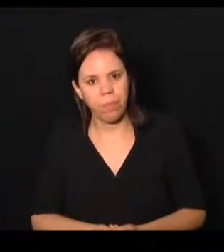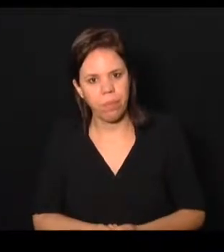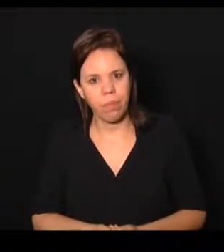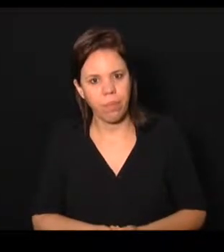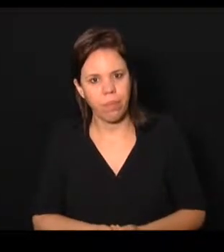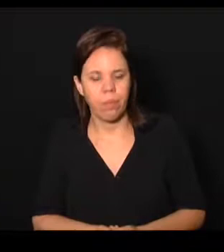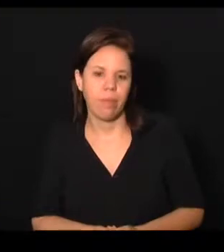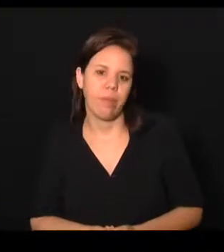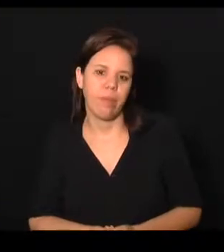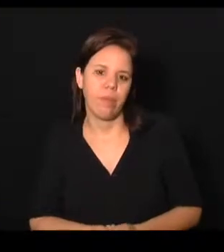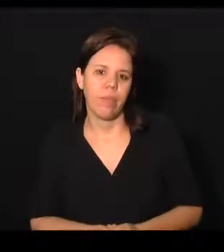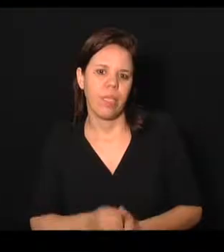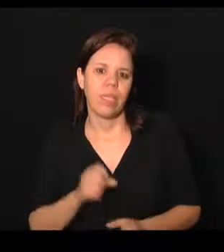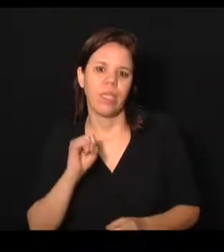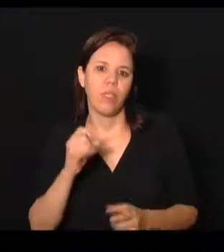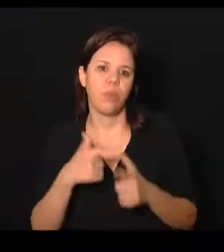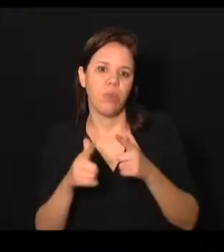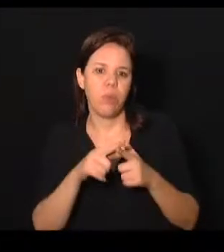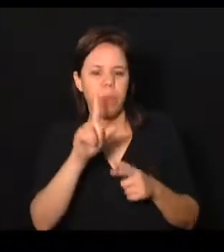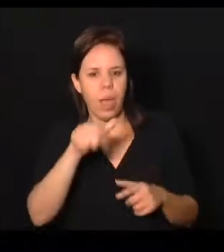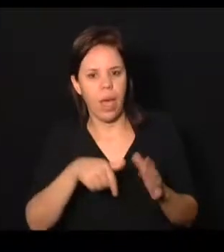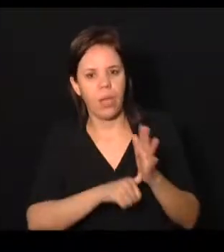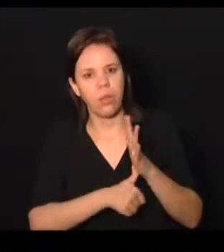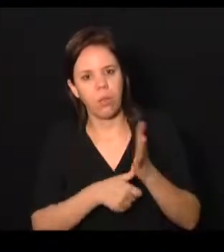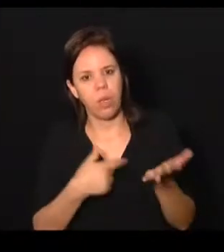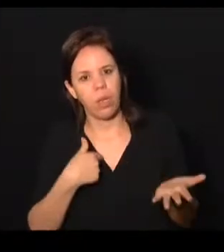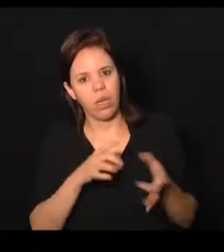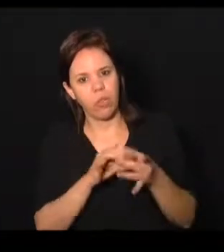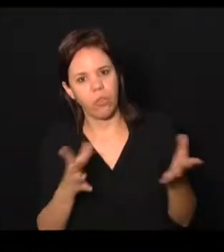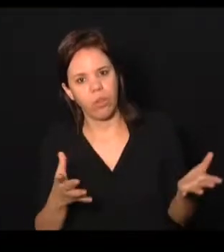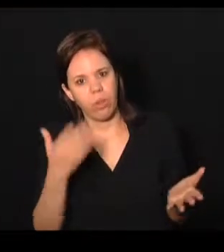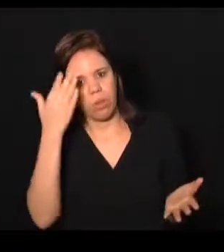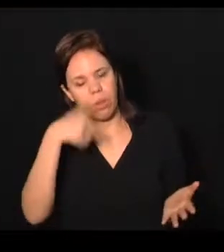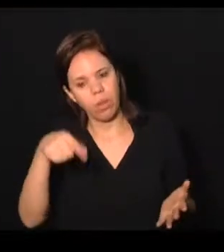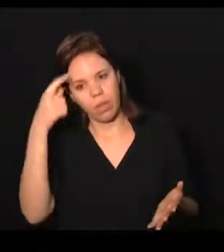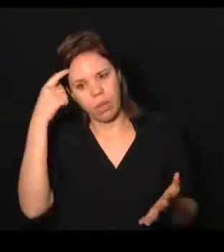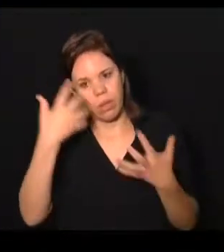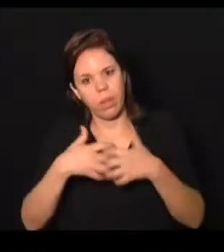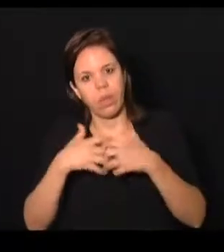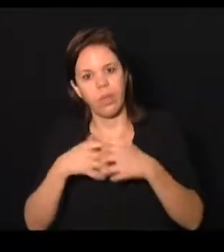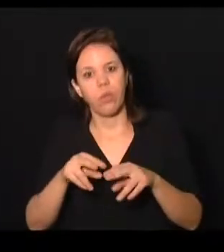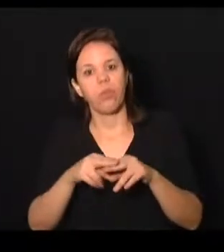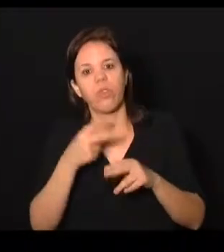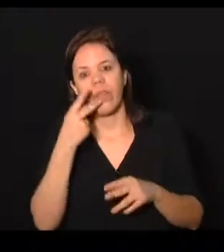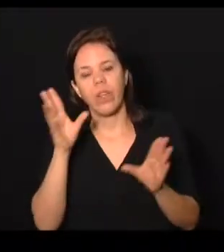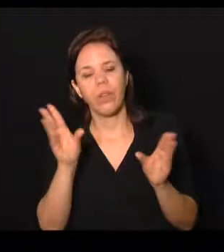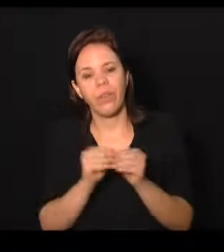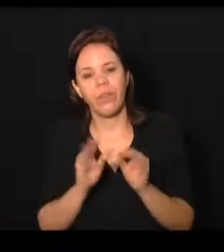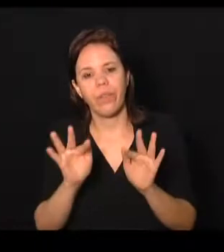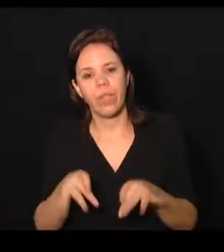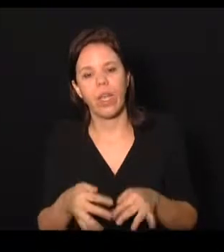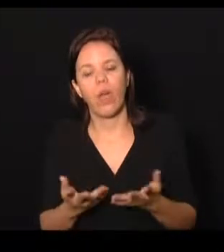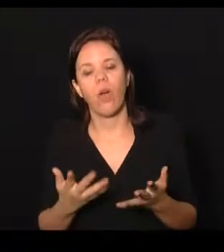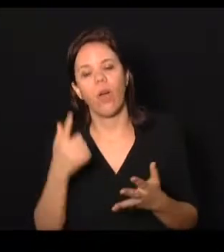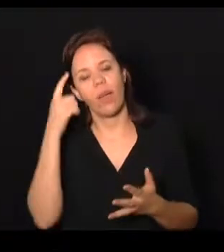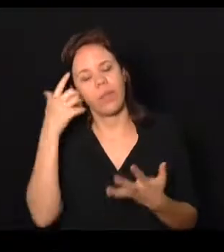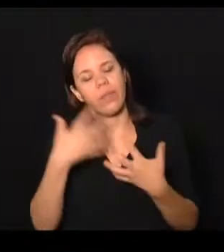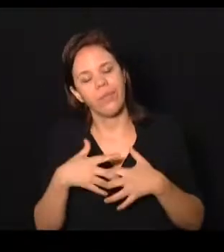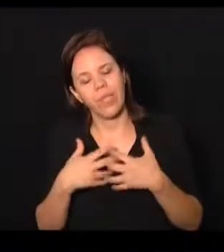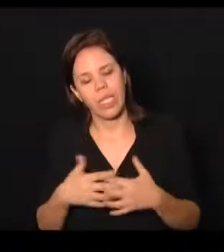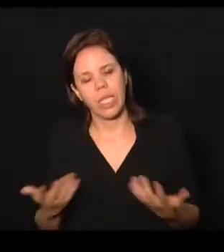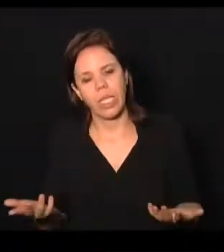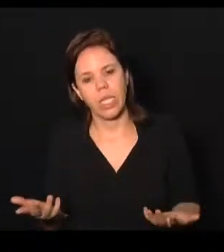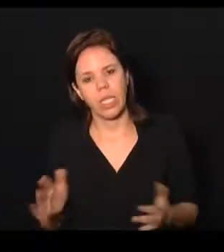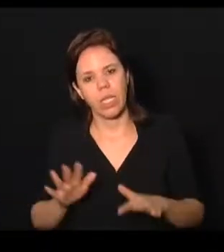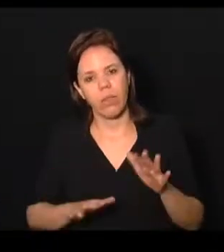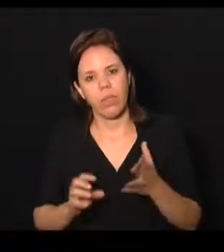assim, gente, olha, seu problema é documento. Eu queria deixar isso aqui para reflexão, por isso que eu falei no final, deixar essa reflexão, que muitas